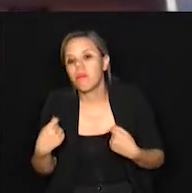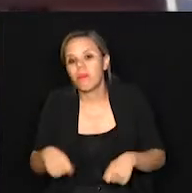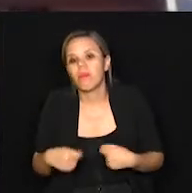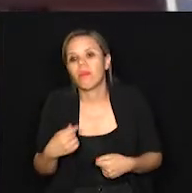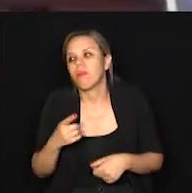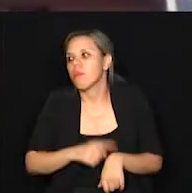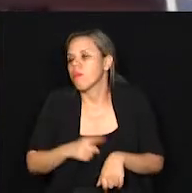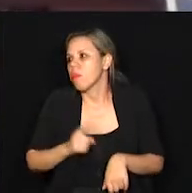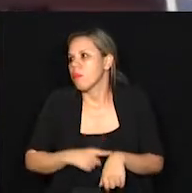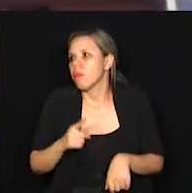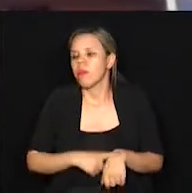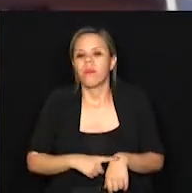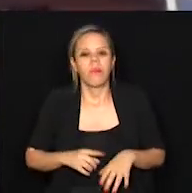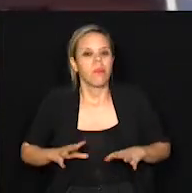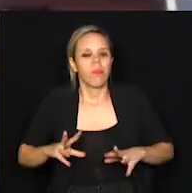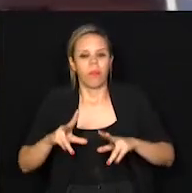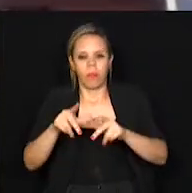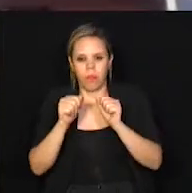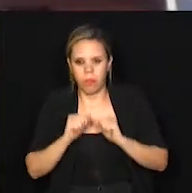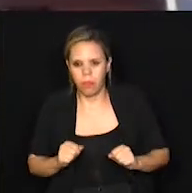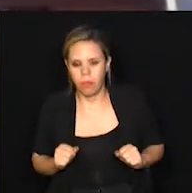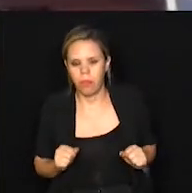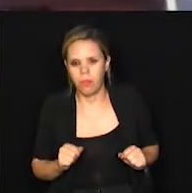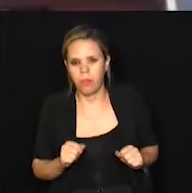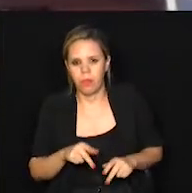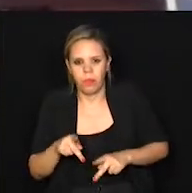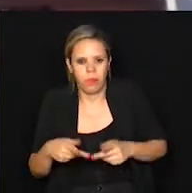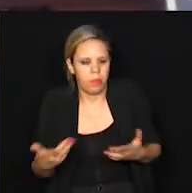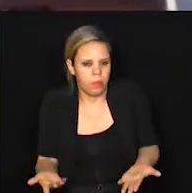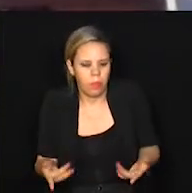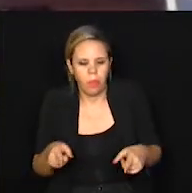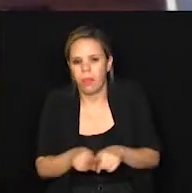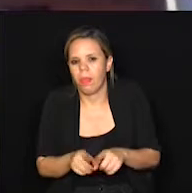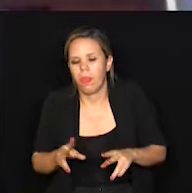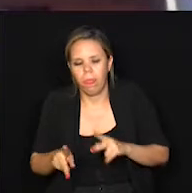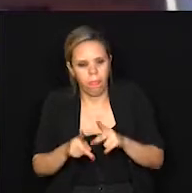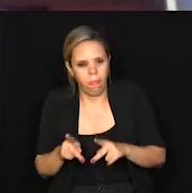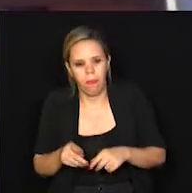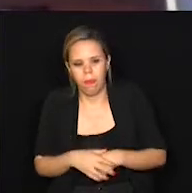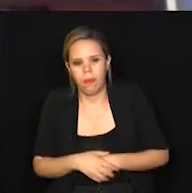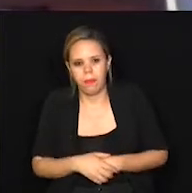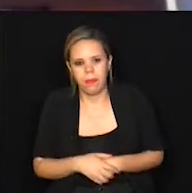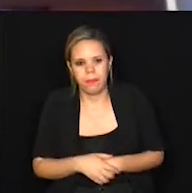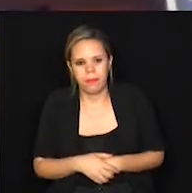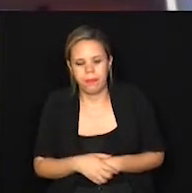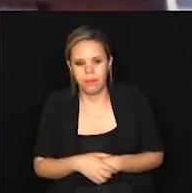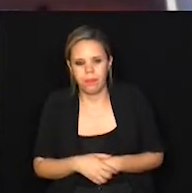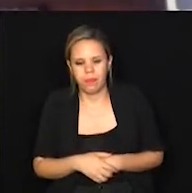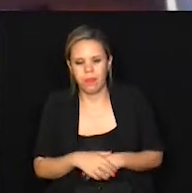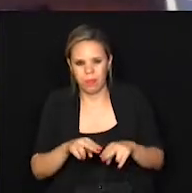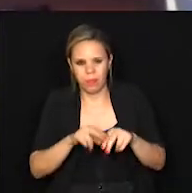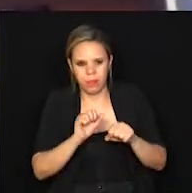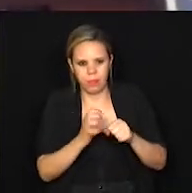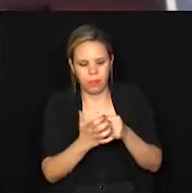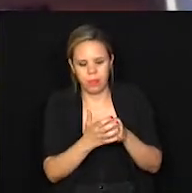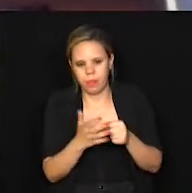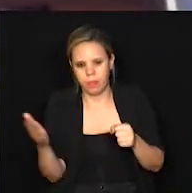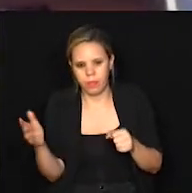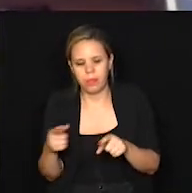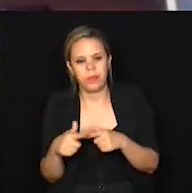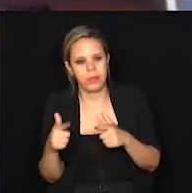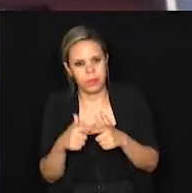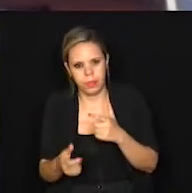nesse momento, além de todos os problemas que foram ditos? Além de toda a questão epidemiológica, né, de todos os problemas